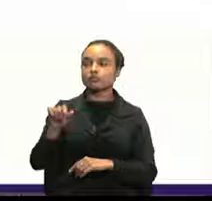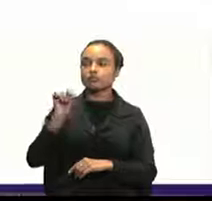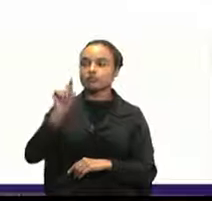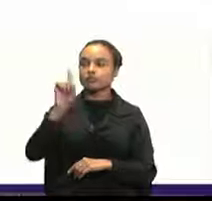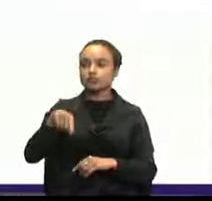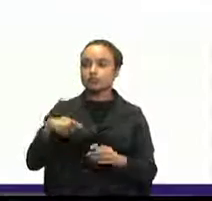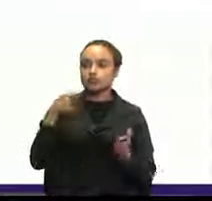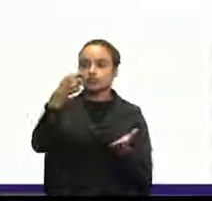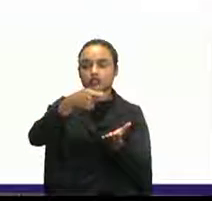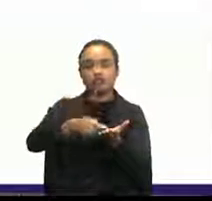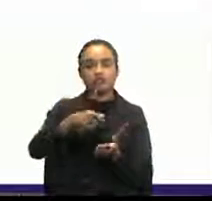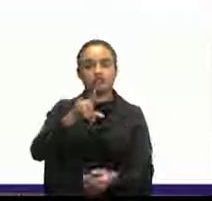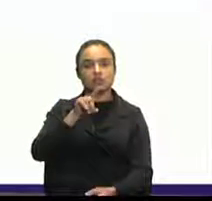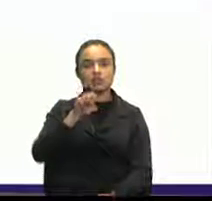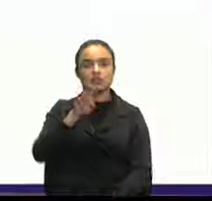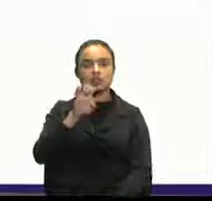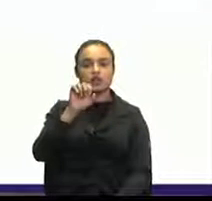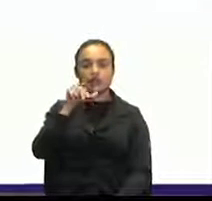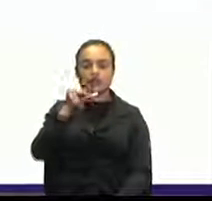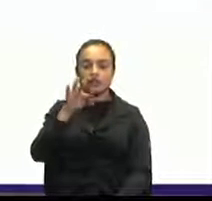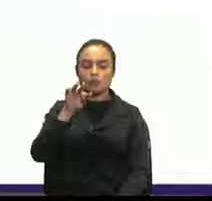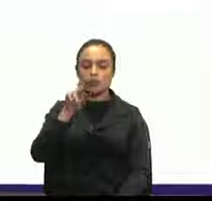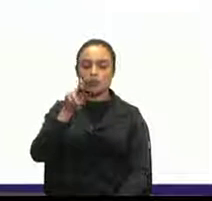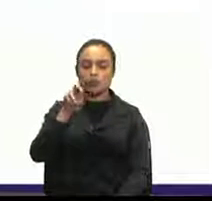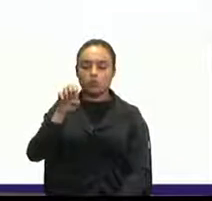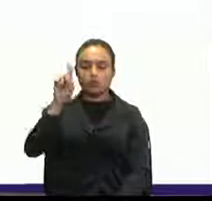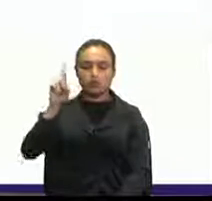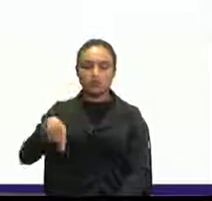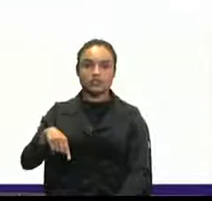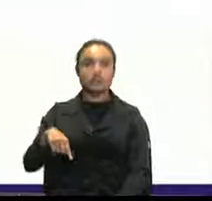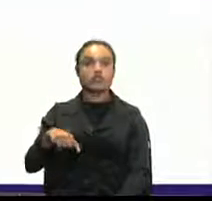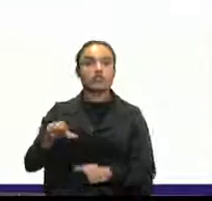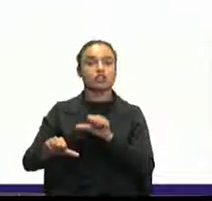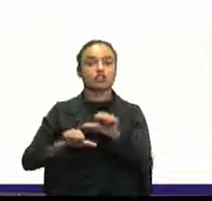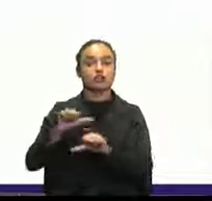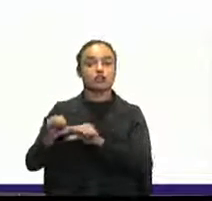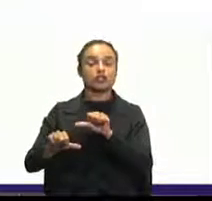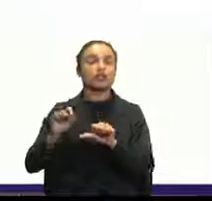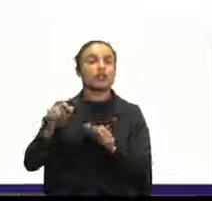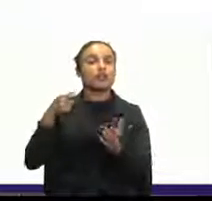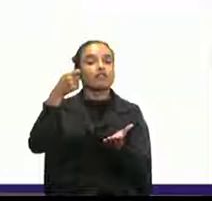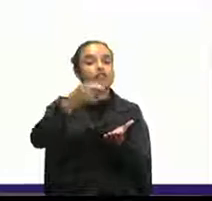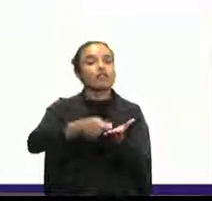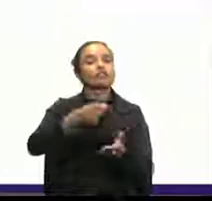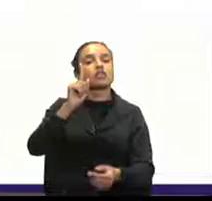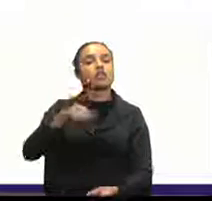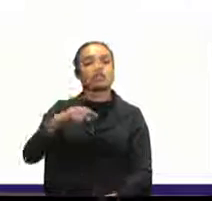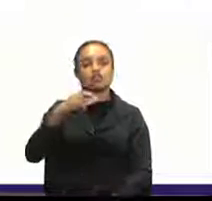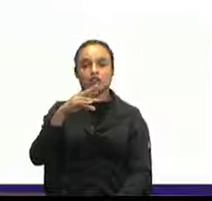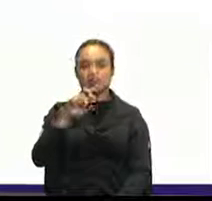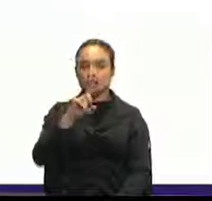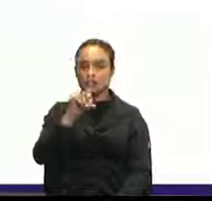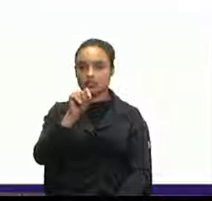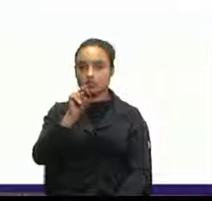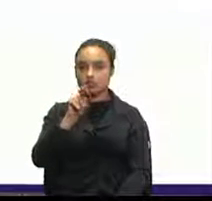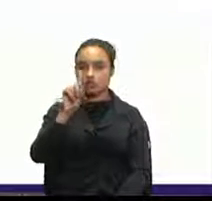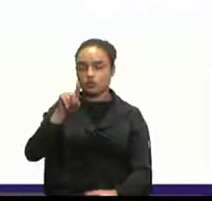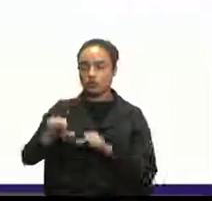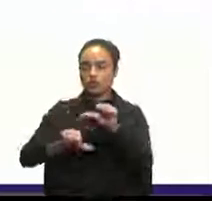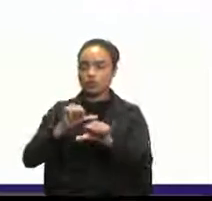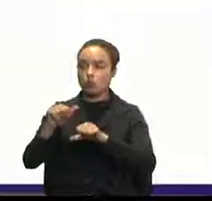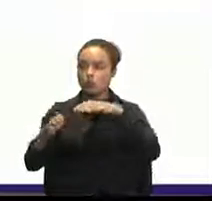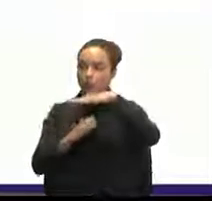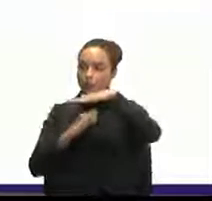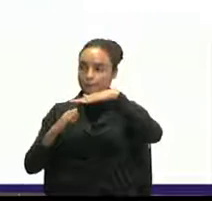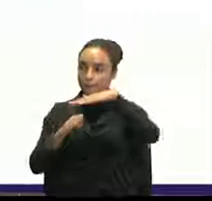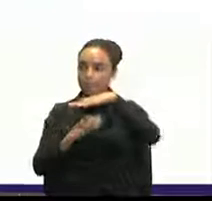debênture se torna um credor da companhia que emitir o título financiando suas operações em troca de pagamento de juros